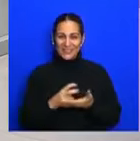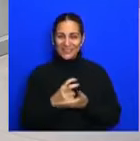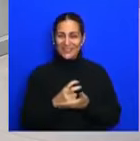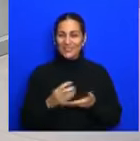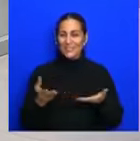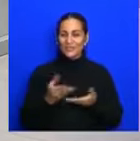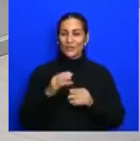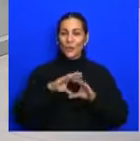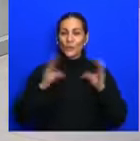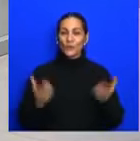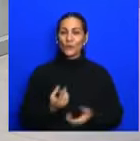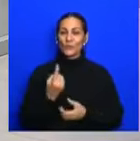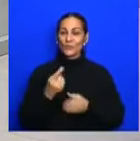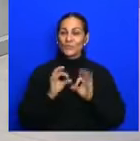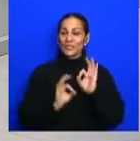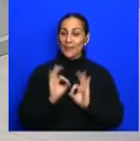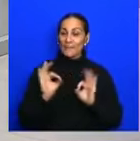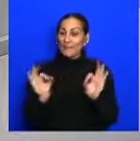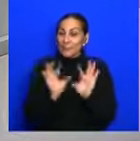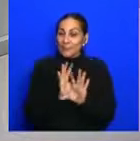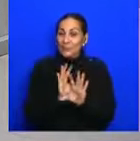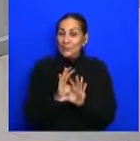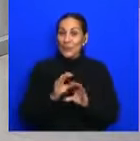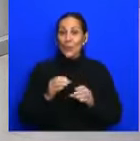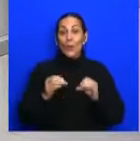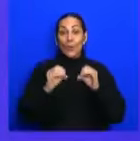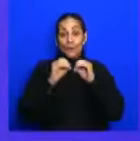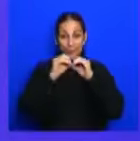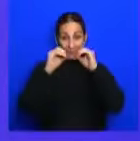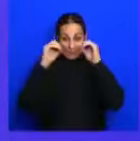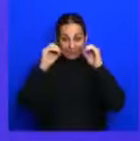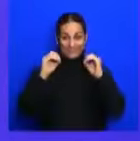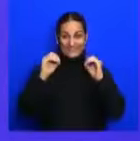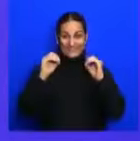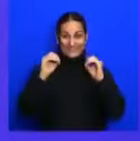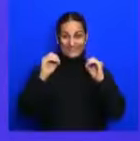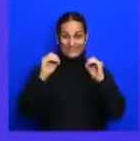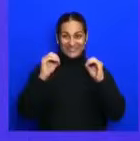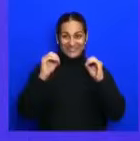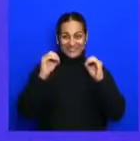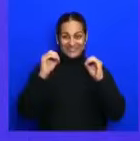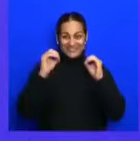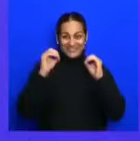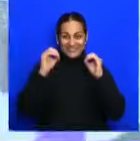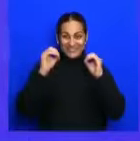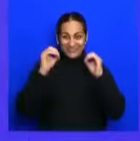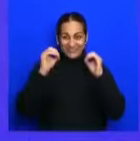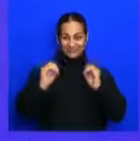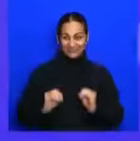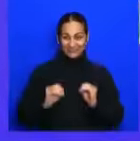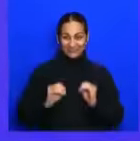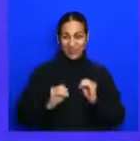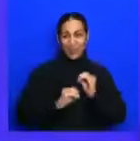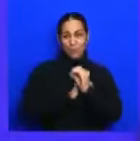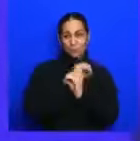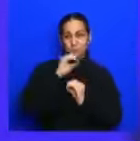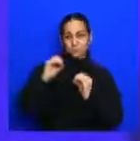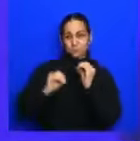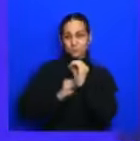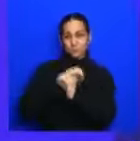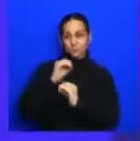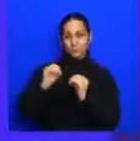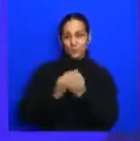de hoje. Nosso Globo número 1 está preparado. Bolas posicionadas. Valendo!